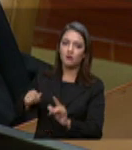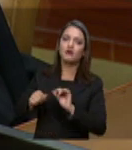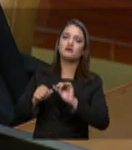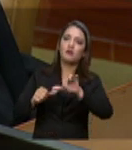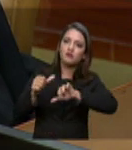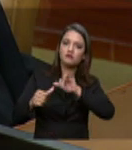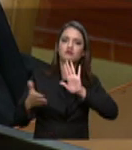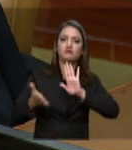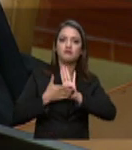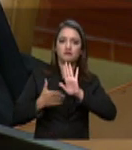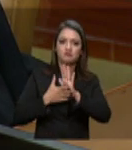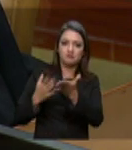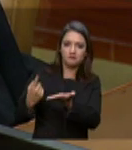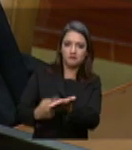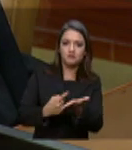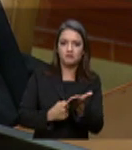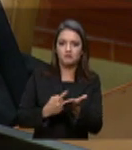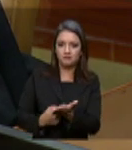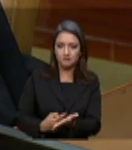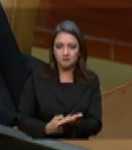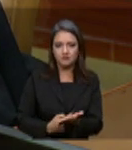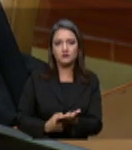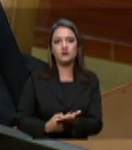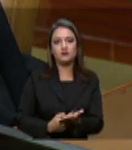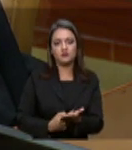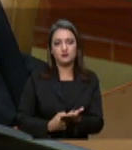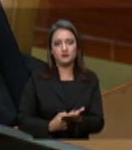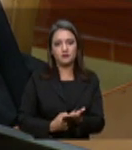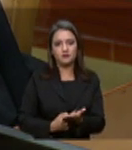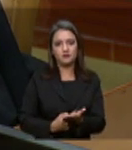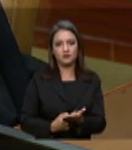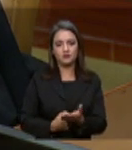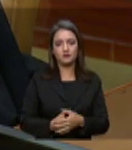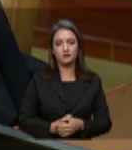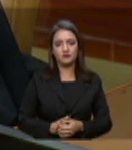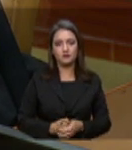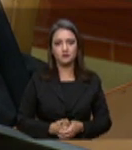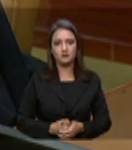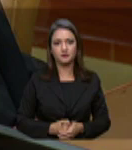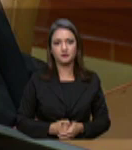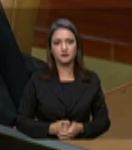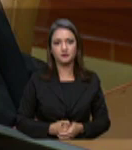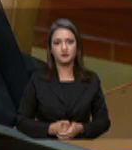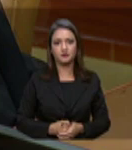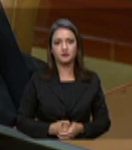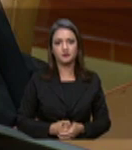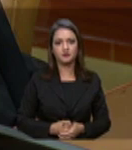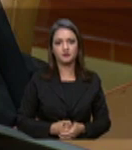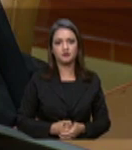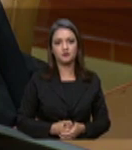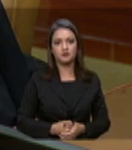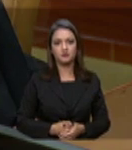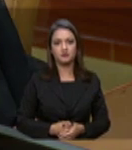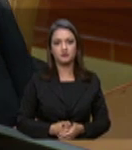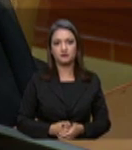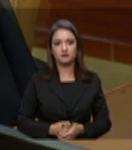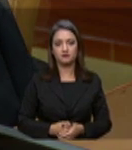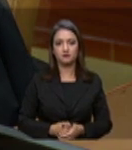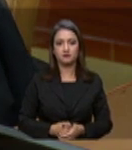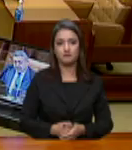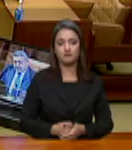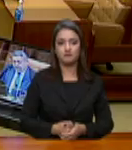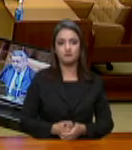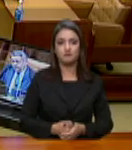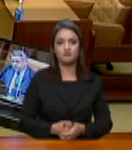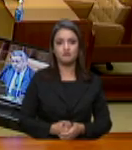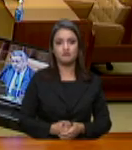seja reformada a proposta de acordo com a concordância de investigado e seu defensor Ah para também